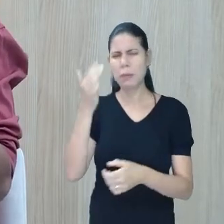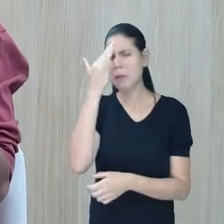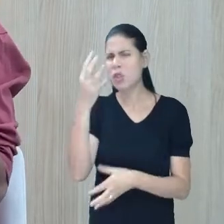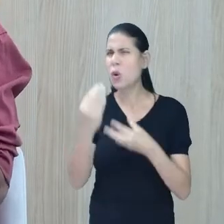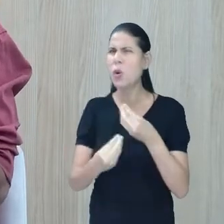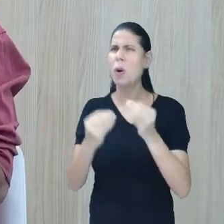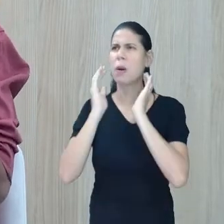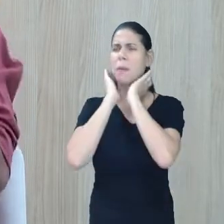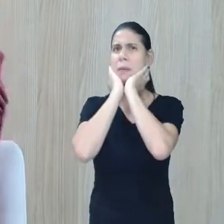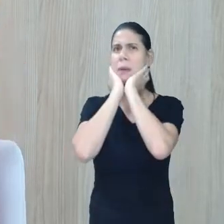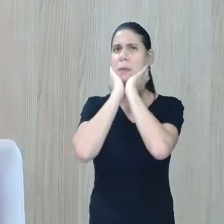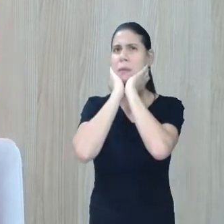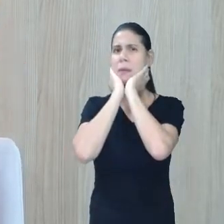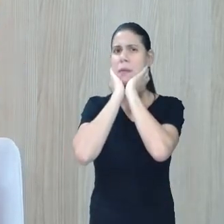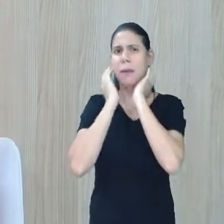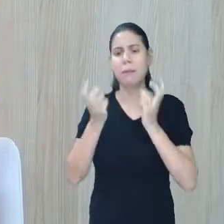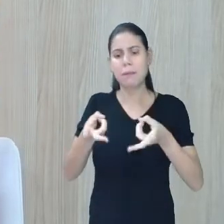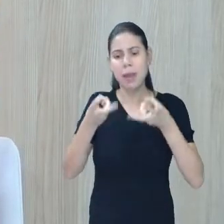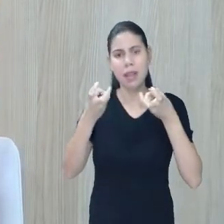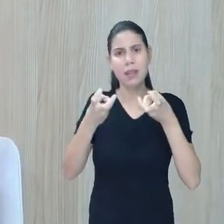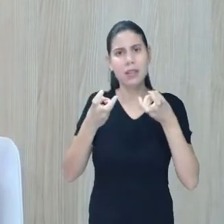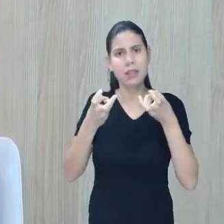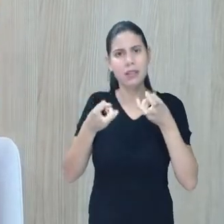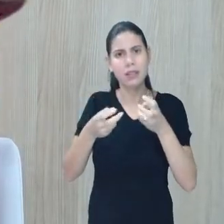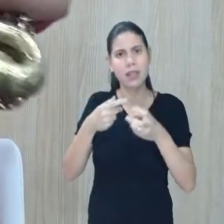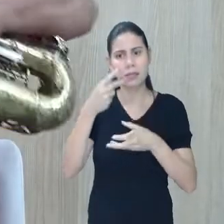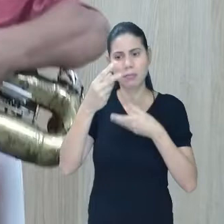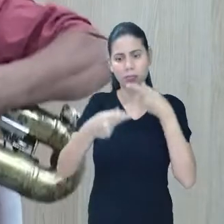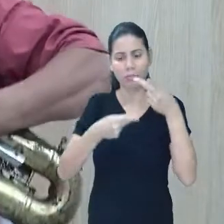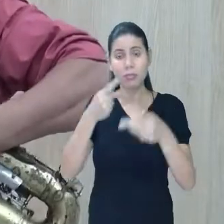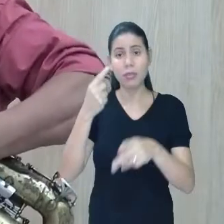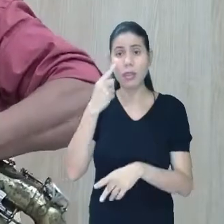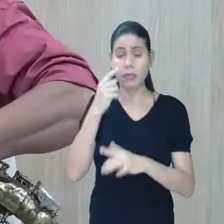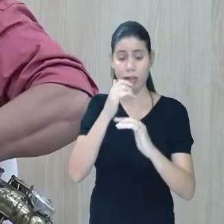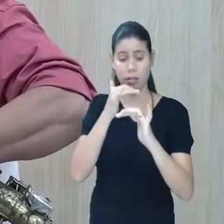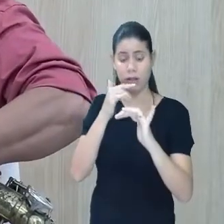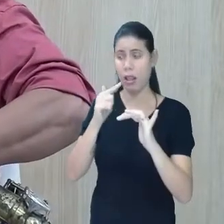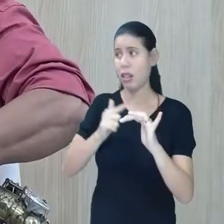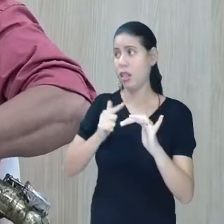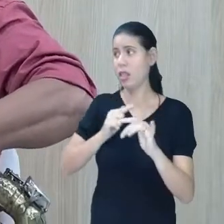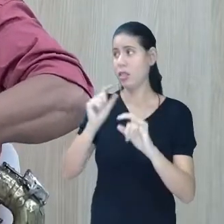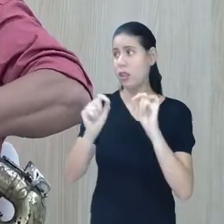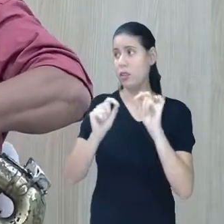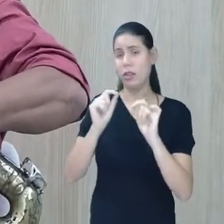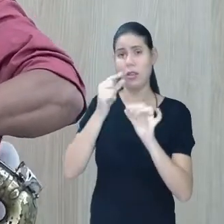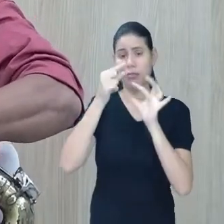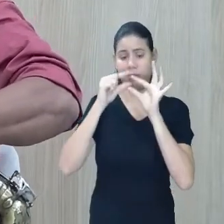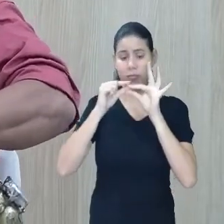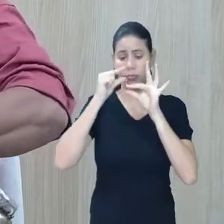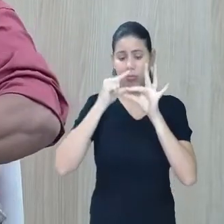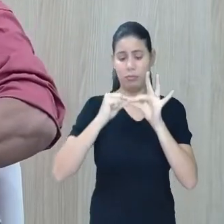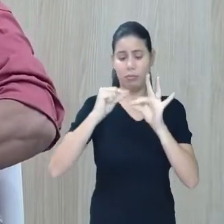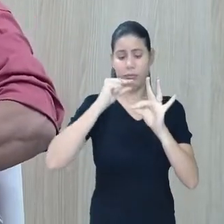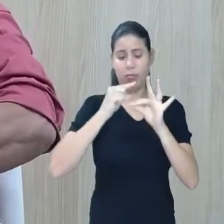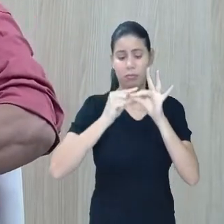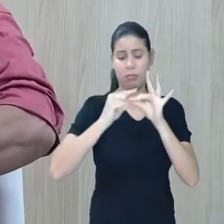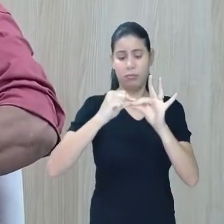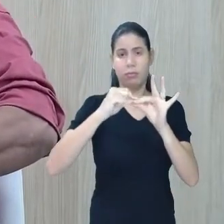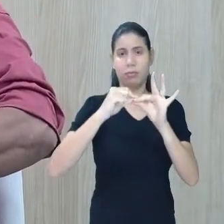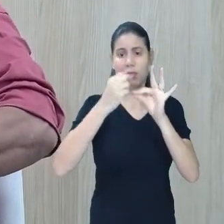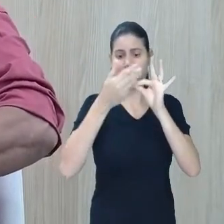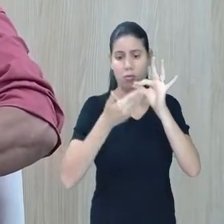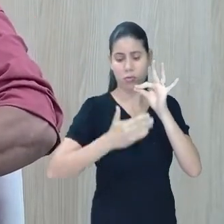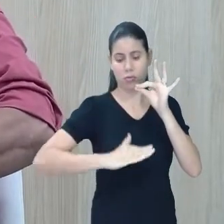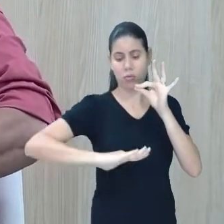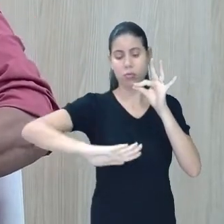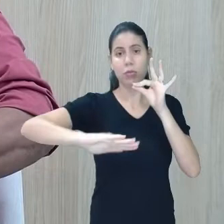consegue entender o que você fala. O saxofone tem essa palheta. Essa palheta aqui é que gera o instrumento todo, essa palheta que vibra e